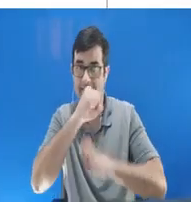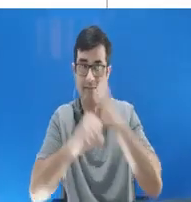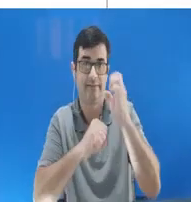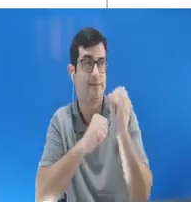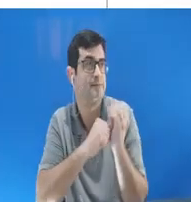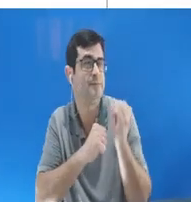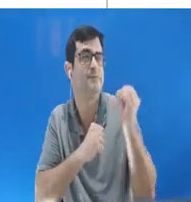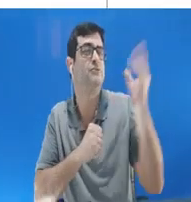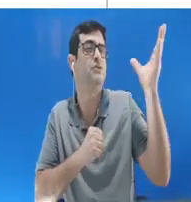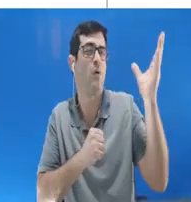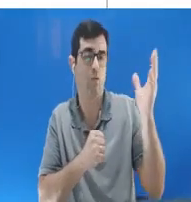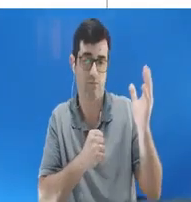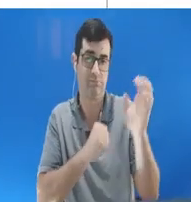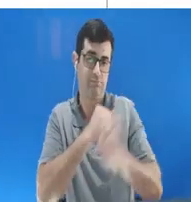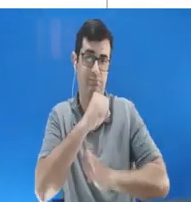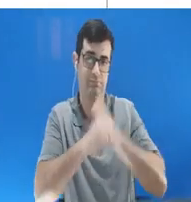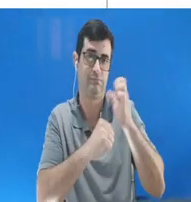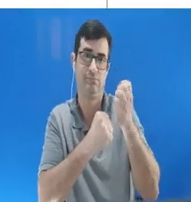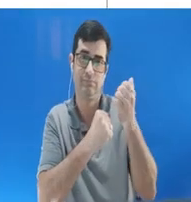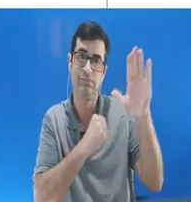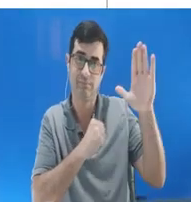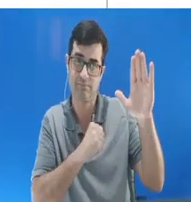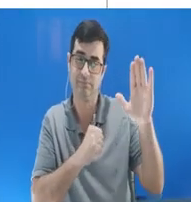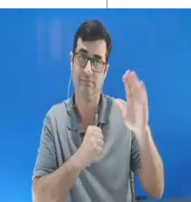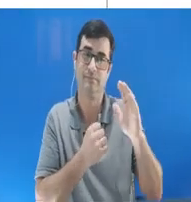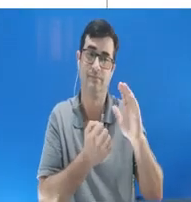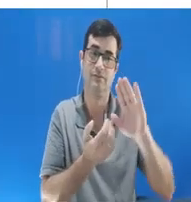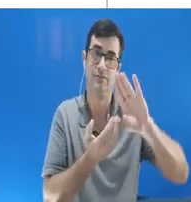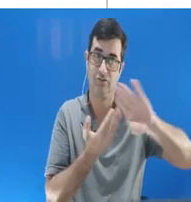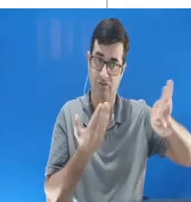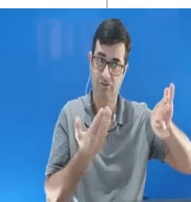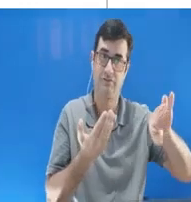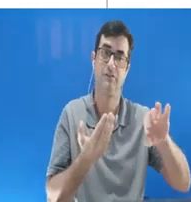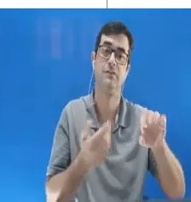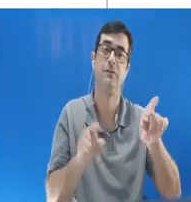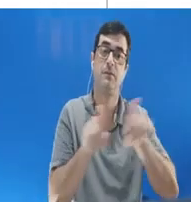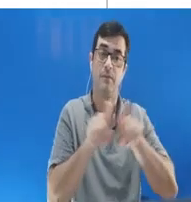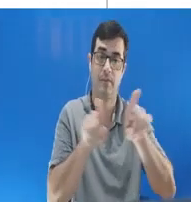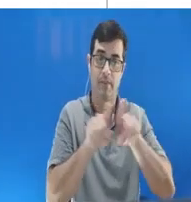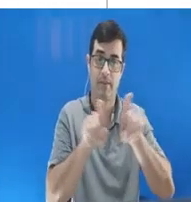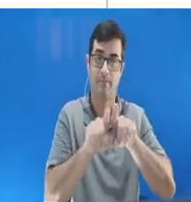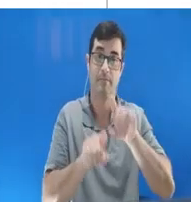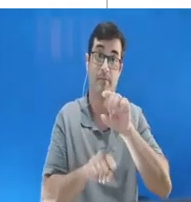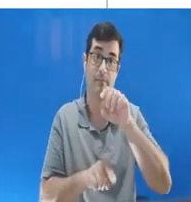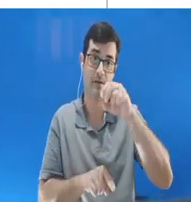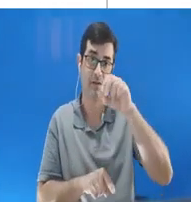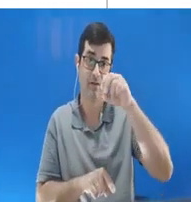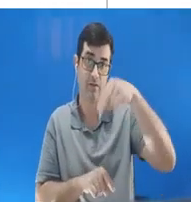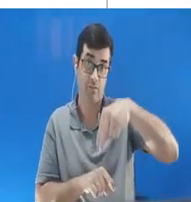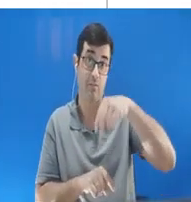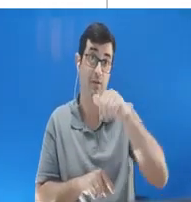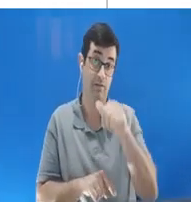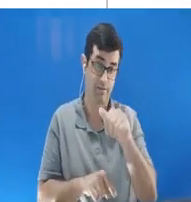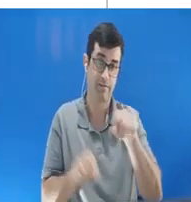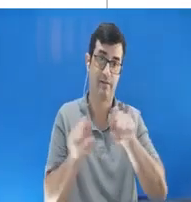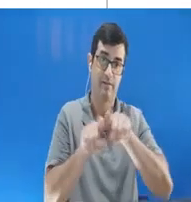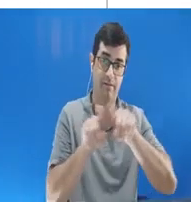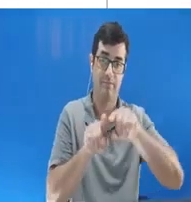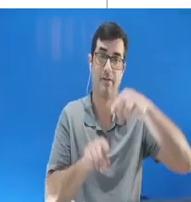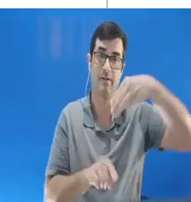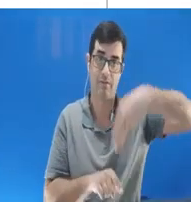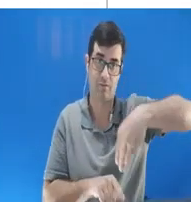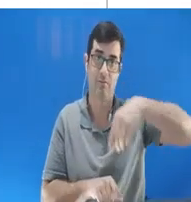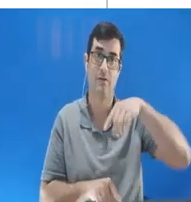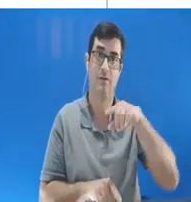doam seus elétrons da camada de valência, no caso do sódio 1, né? E no caso do magnésio 2, eles se formam,